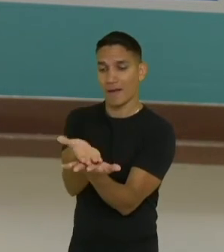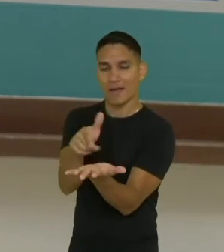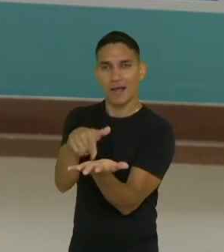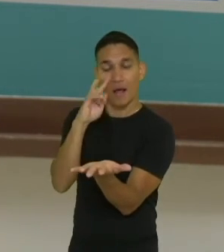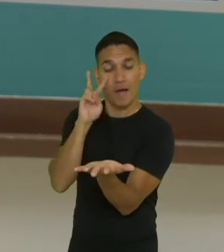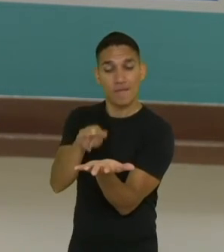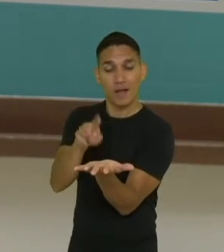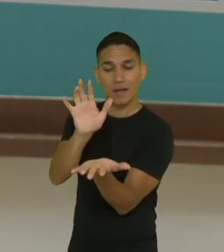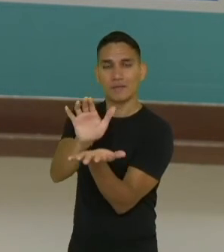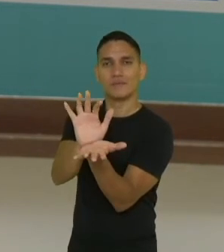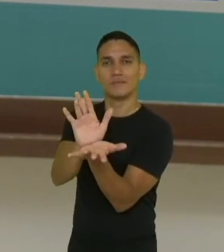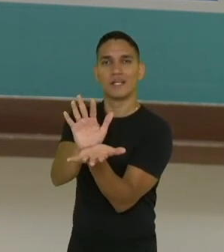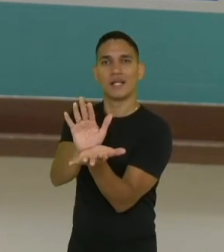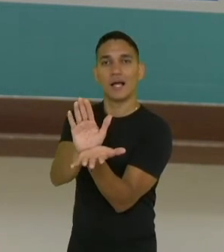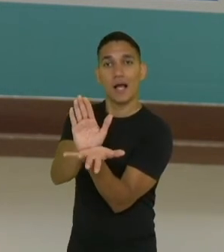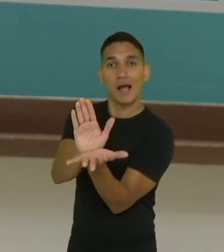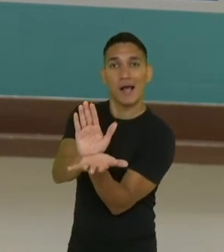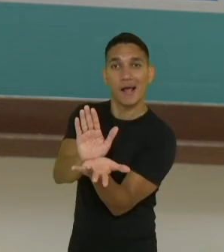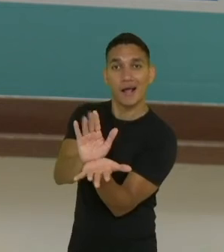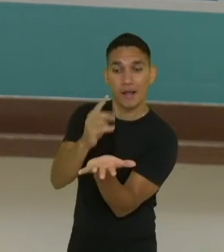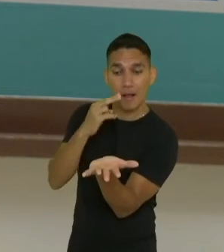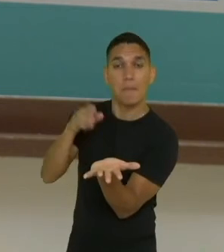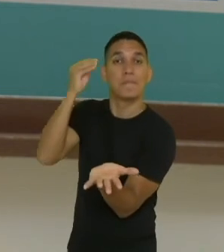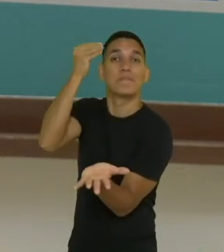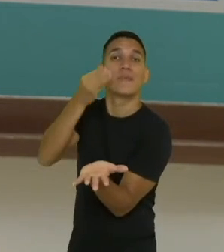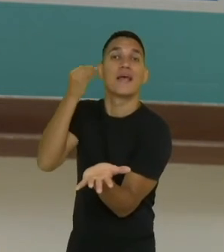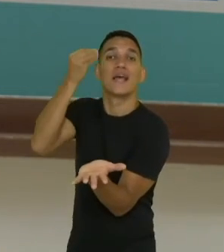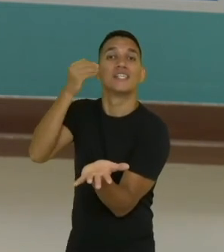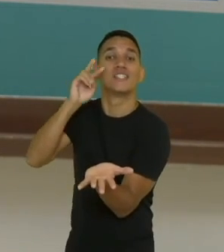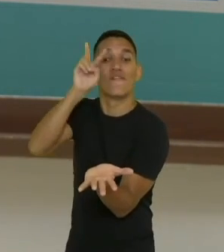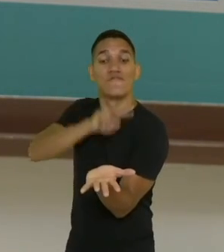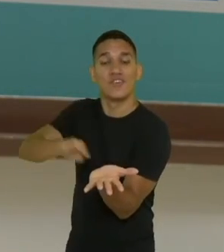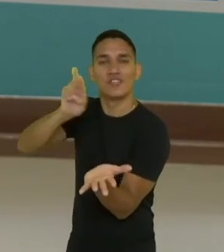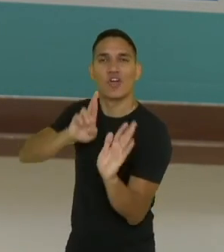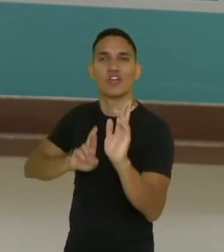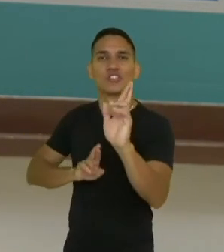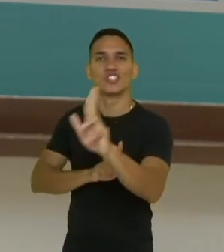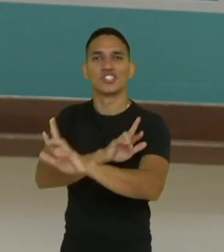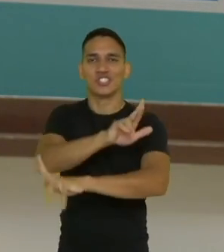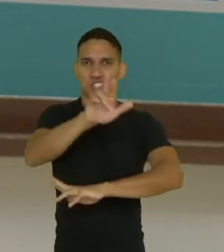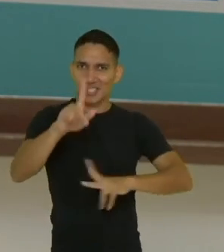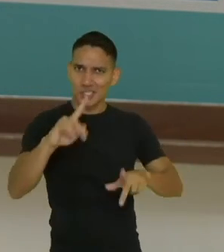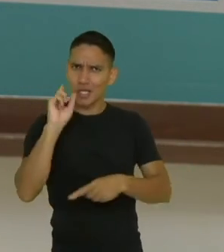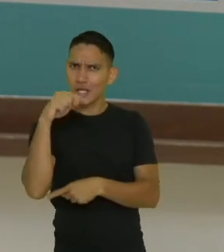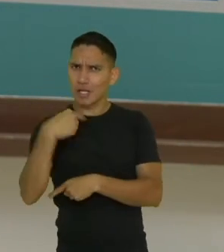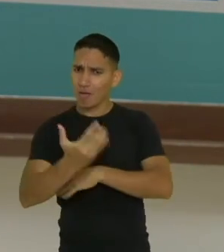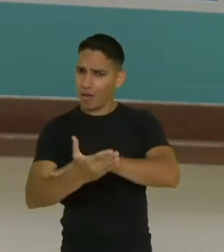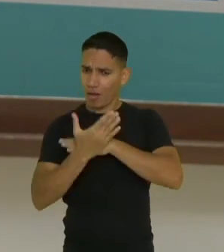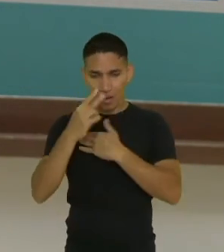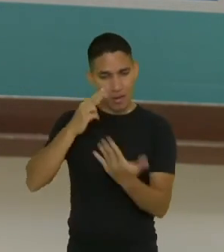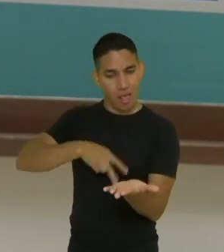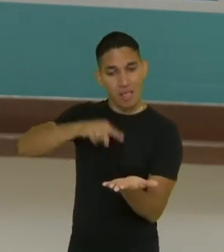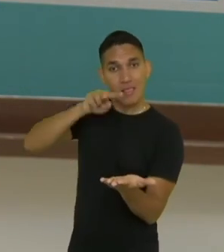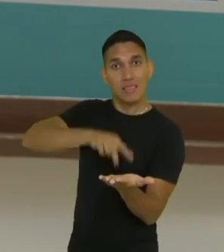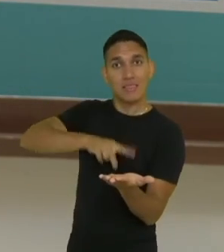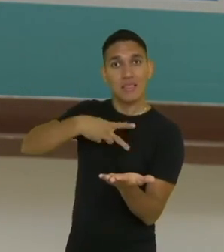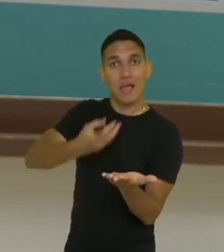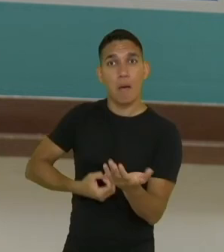uma experiência visual diferente, que nos faz ler o poema